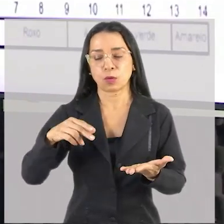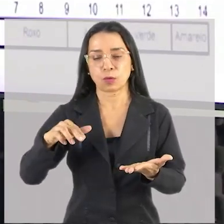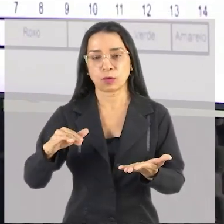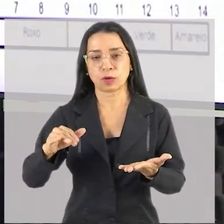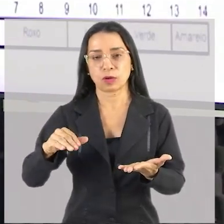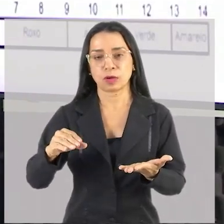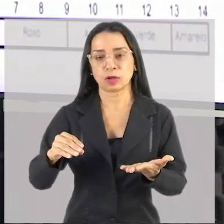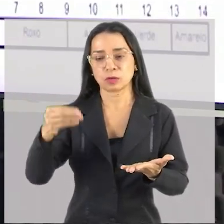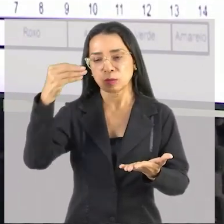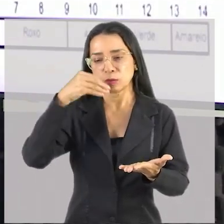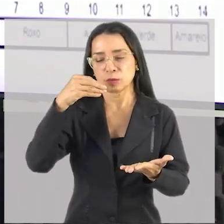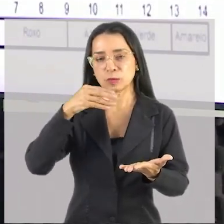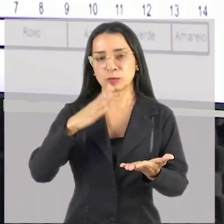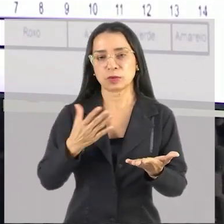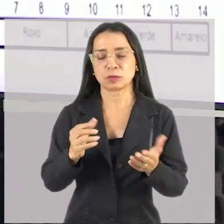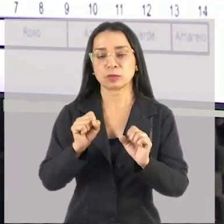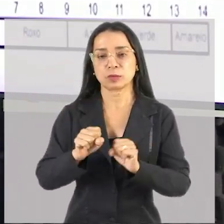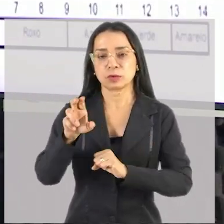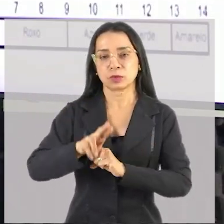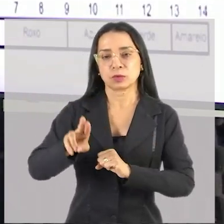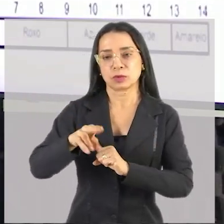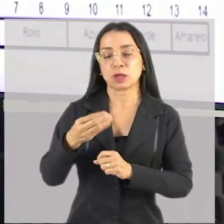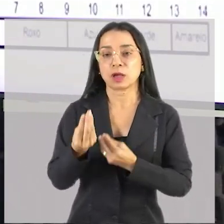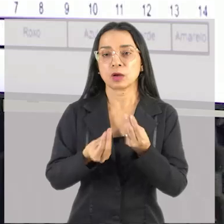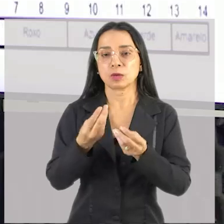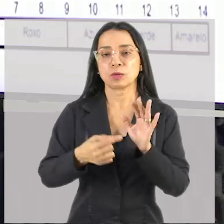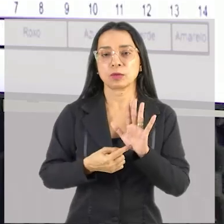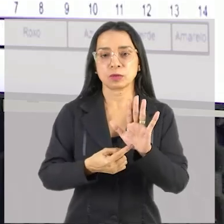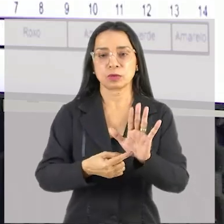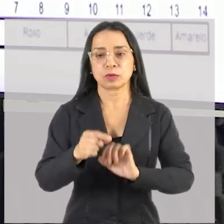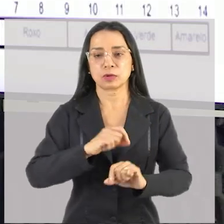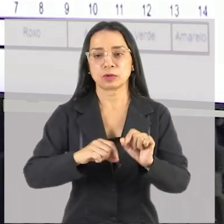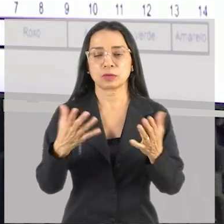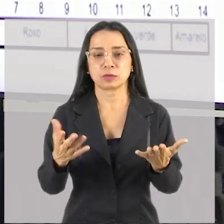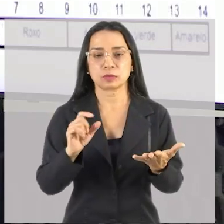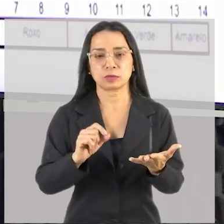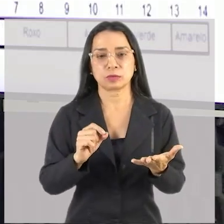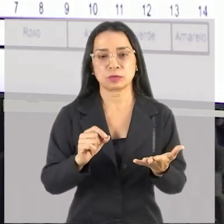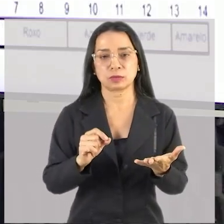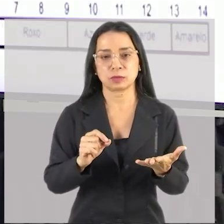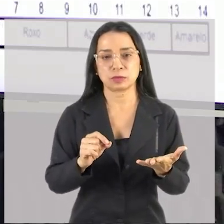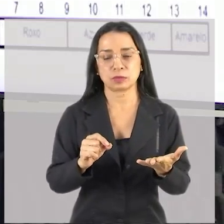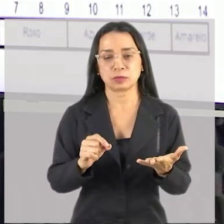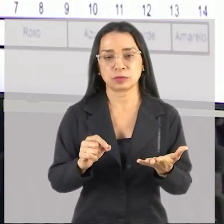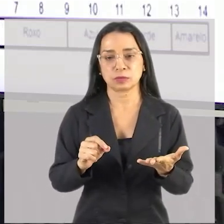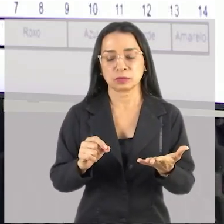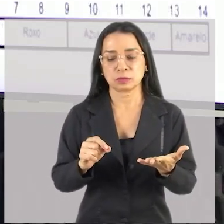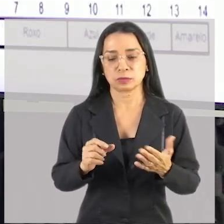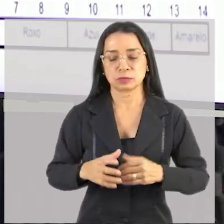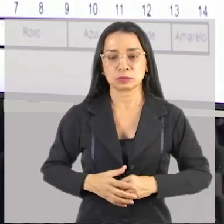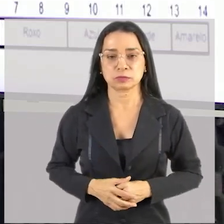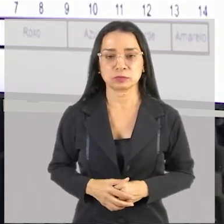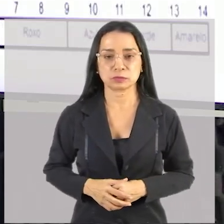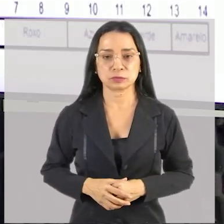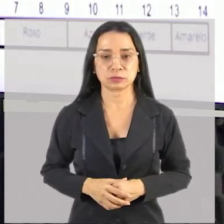orgânicos fracos. A gente pode utilizar como indicador ácidos orgânicos bem